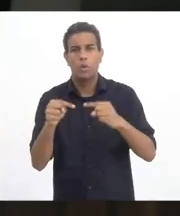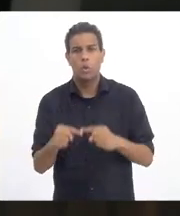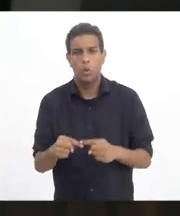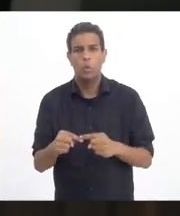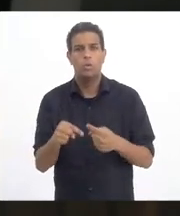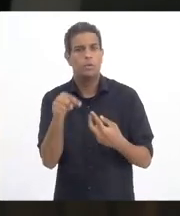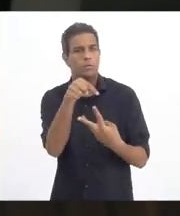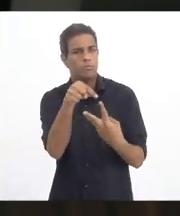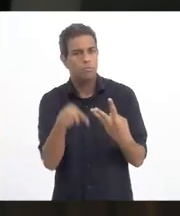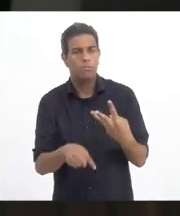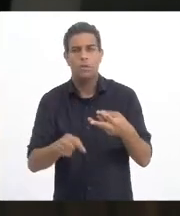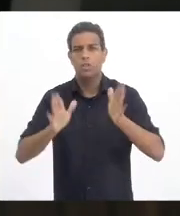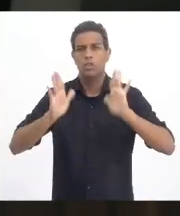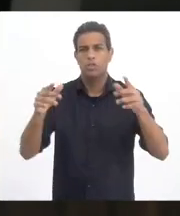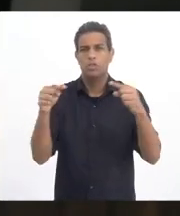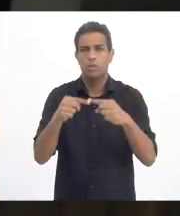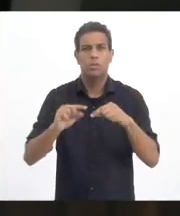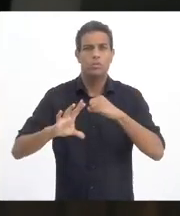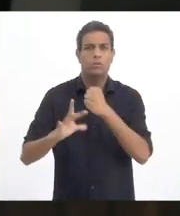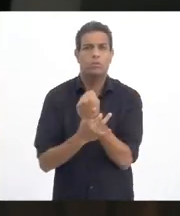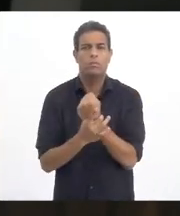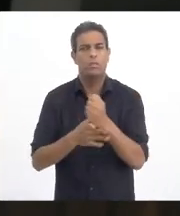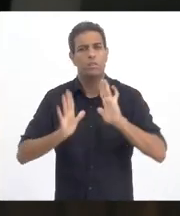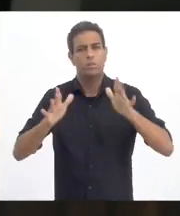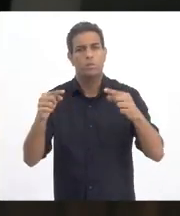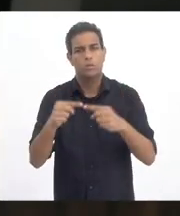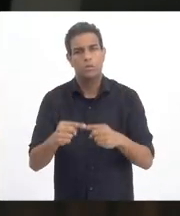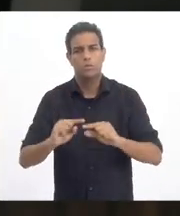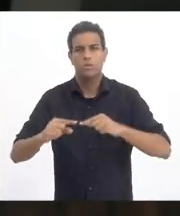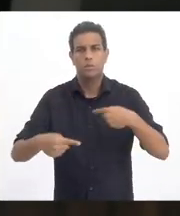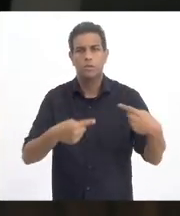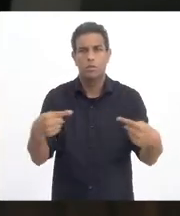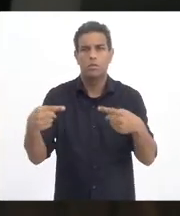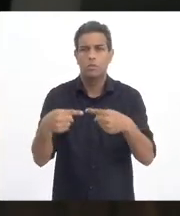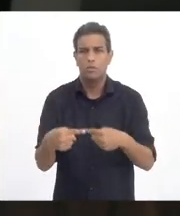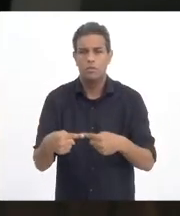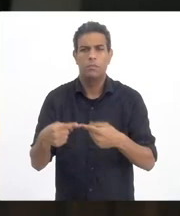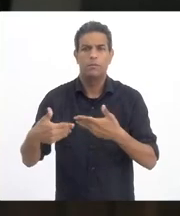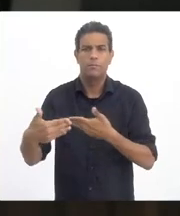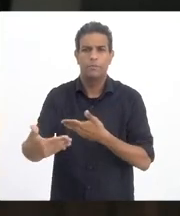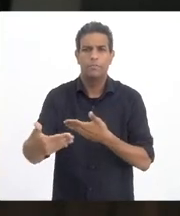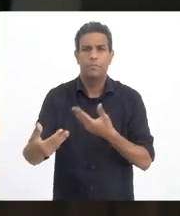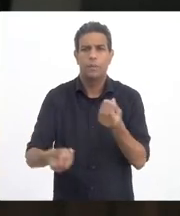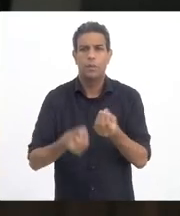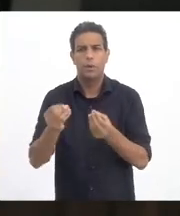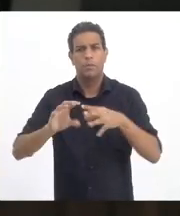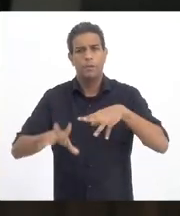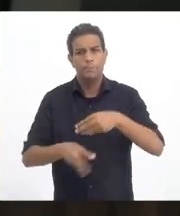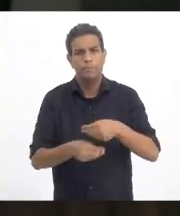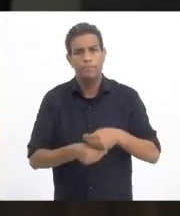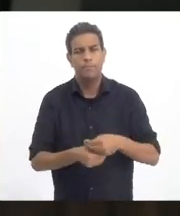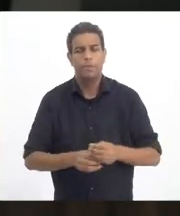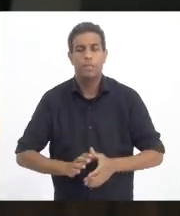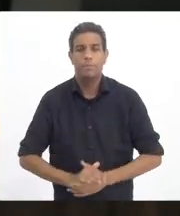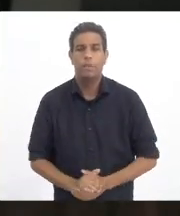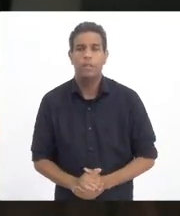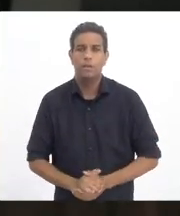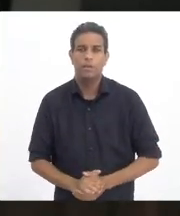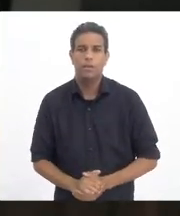Esses três pontos estão garantidos no substitutivo e os demais serão debatidos pelas emendas.